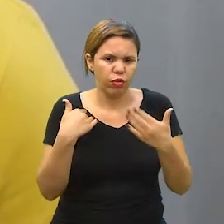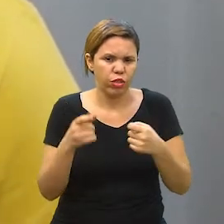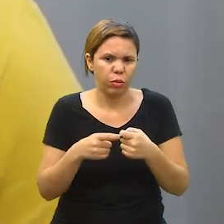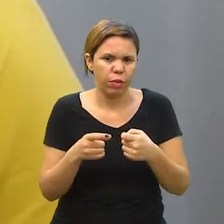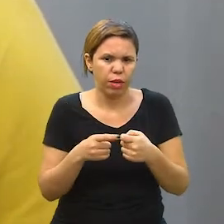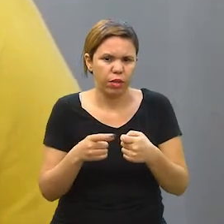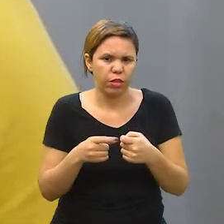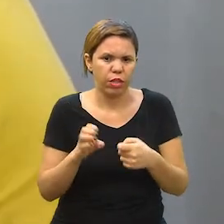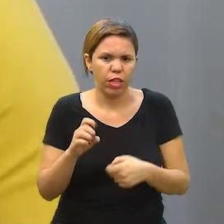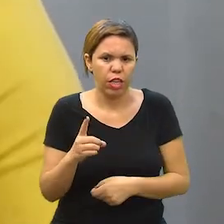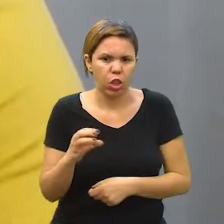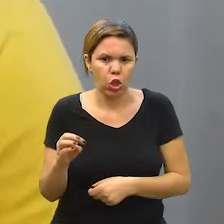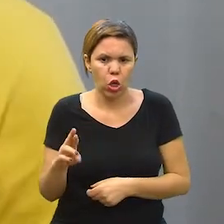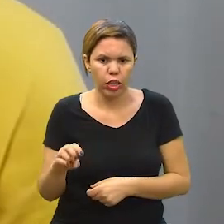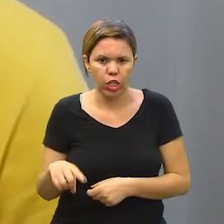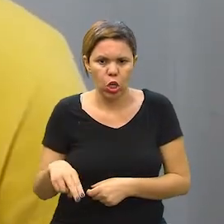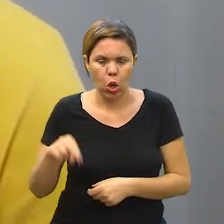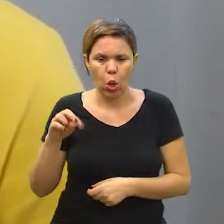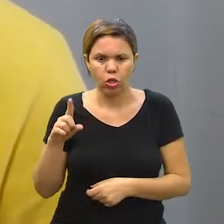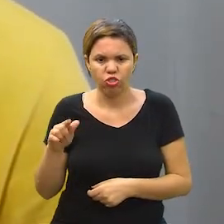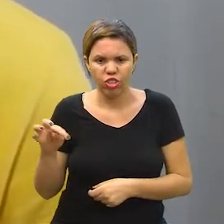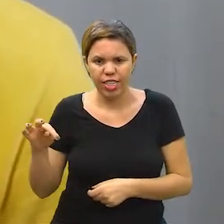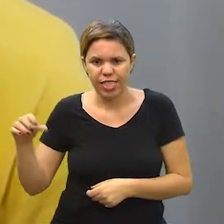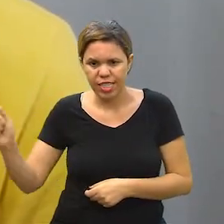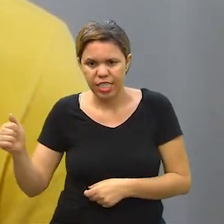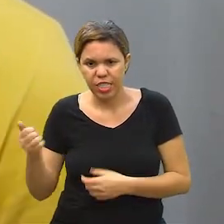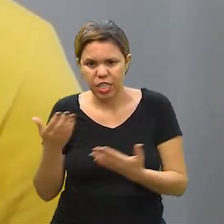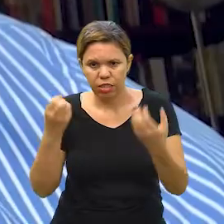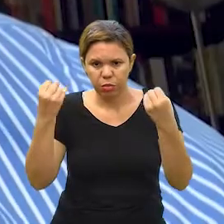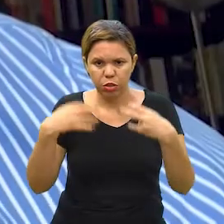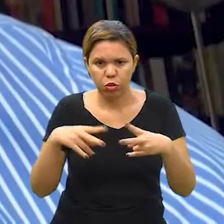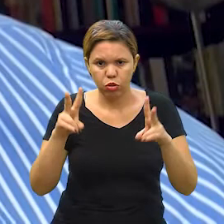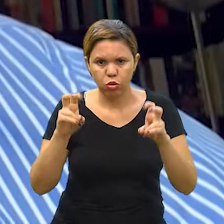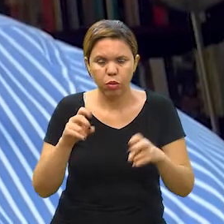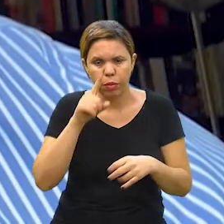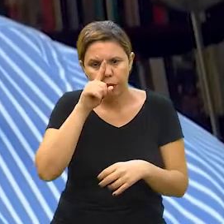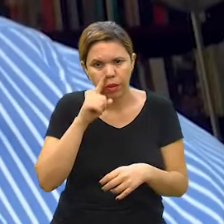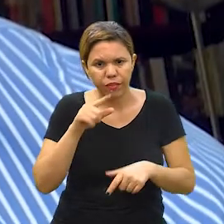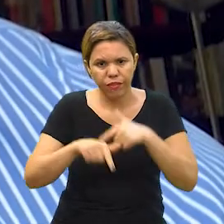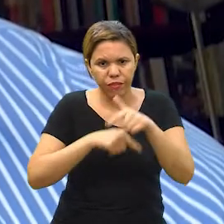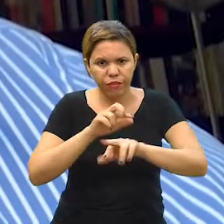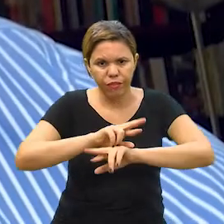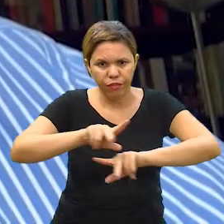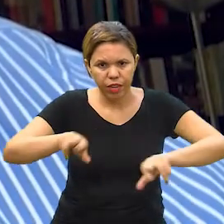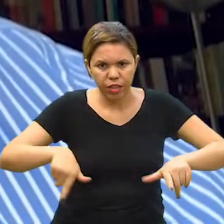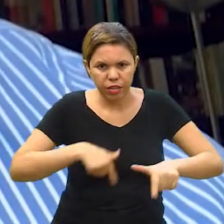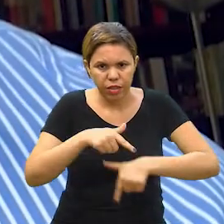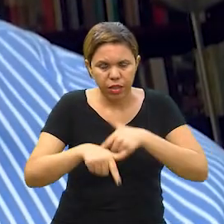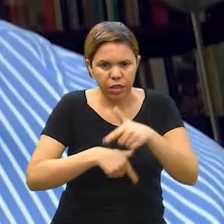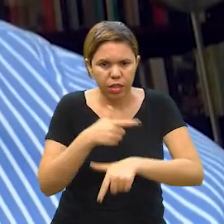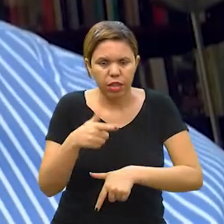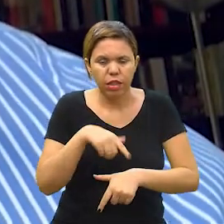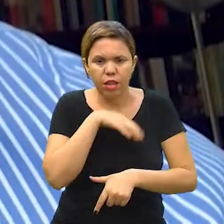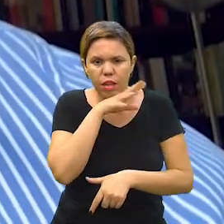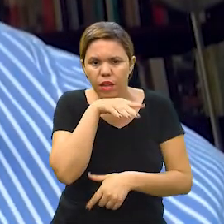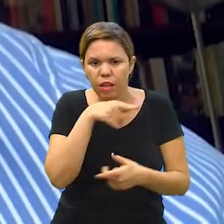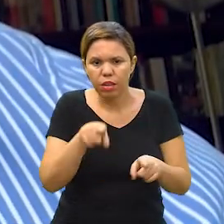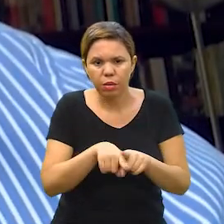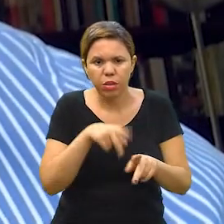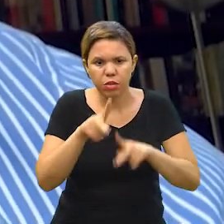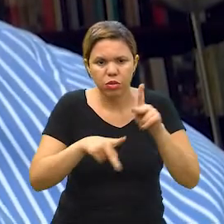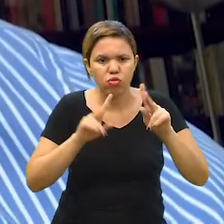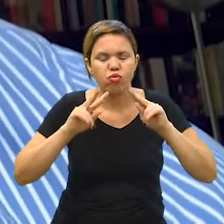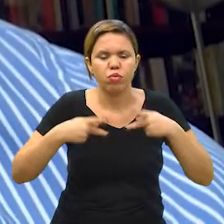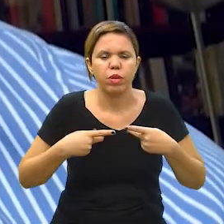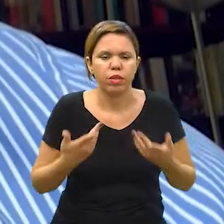médico endocrinologista que explicou esses fatores de risco. Olha só. Vários trabalhos em animais e em